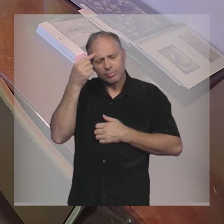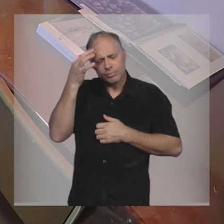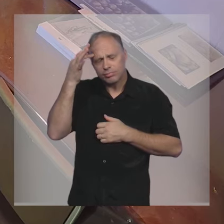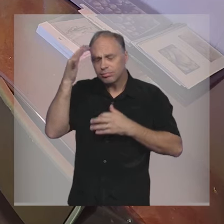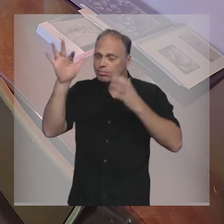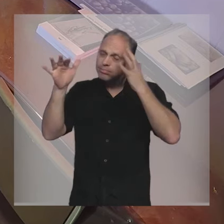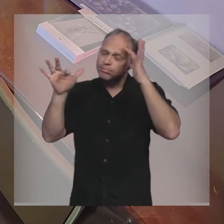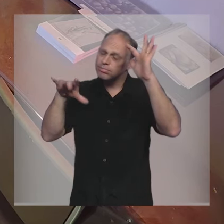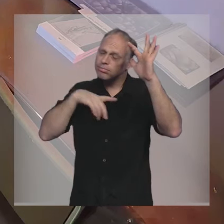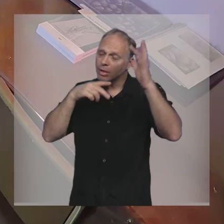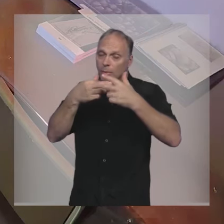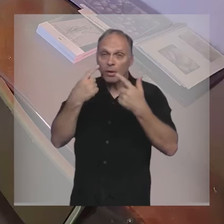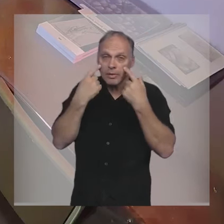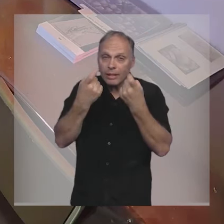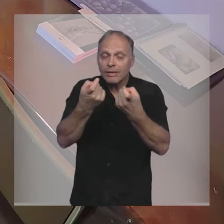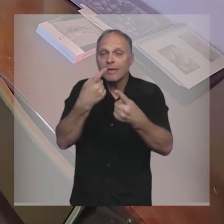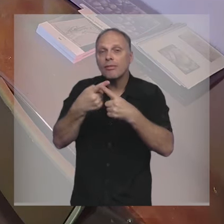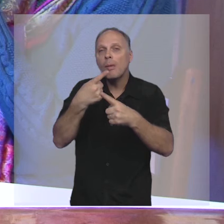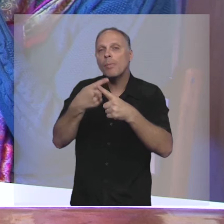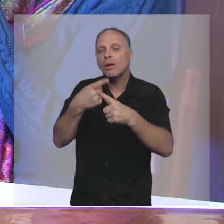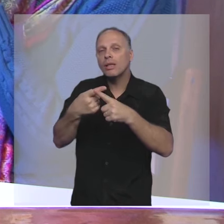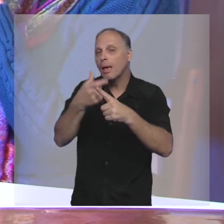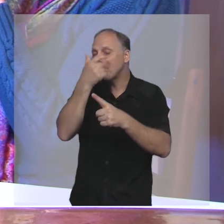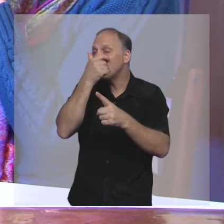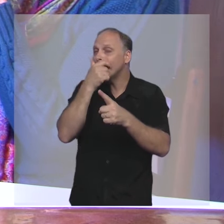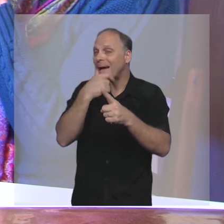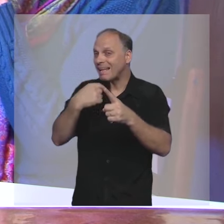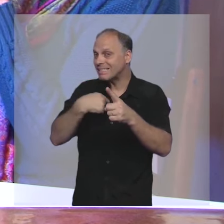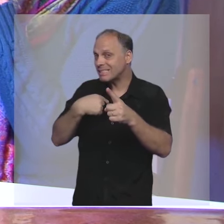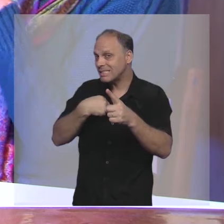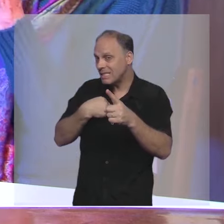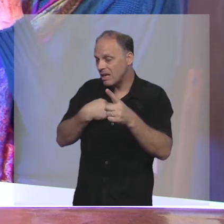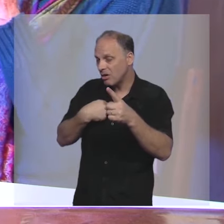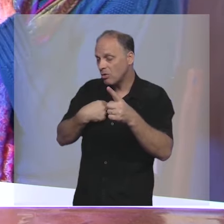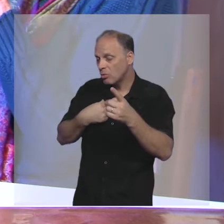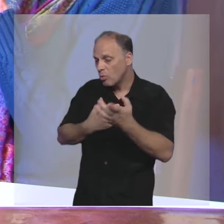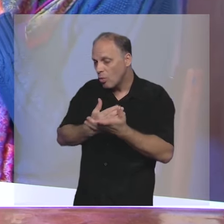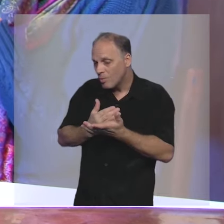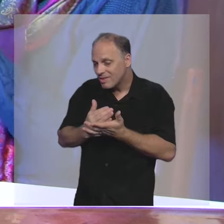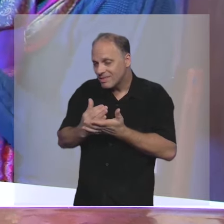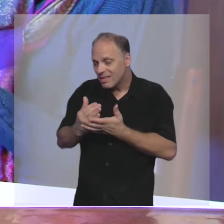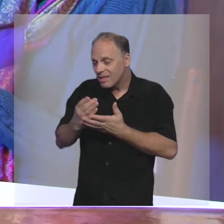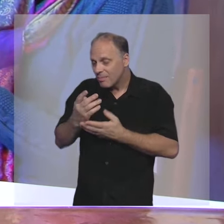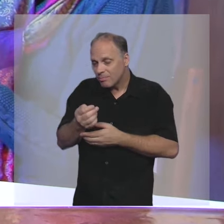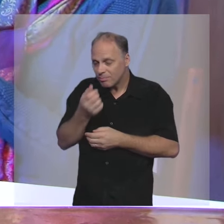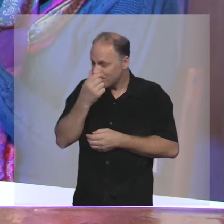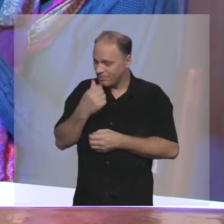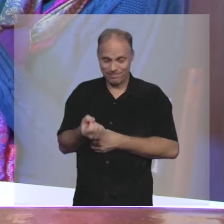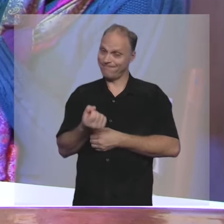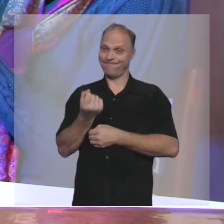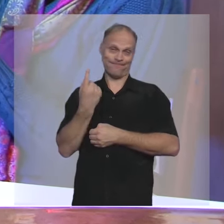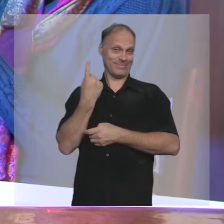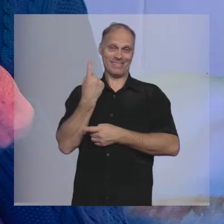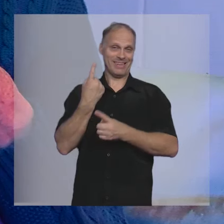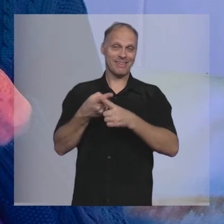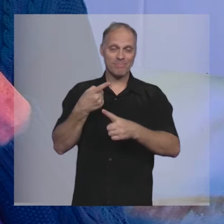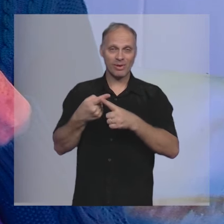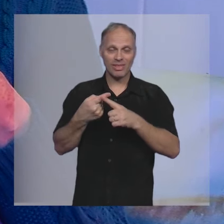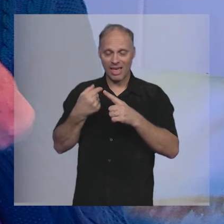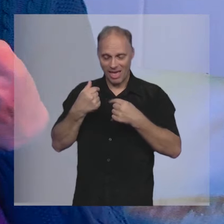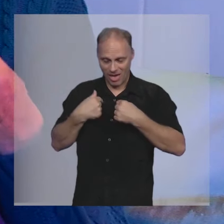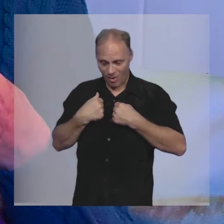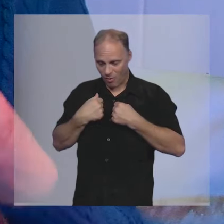muito interessante, porque parece que eu entrei, foi uma coisa muito estranha, assim, parece que